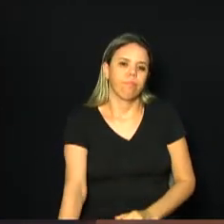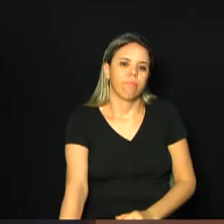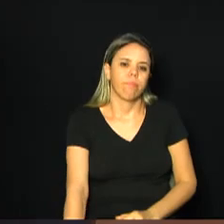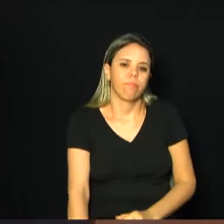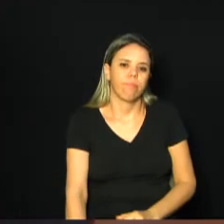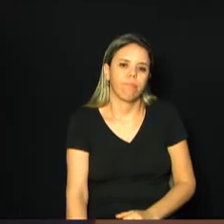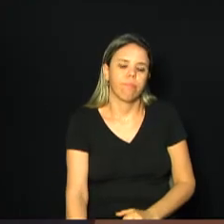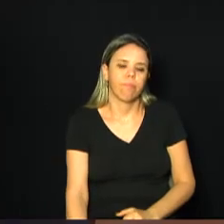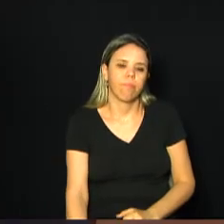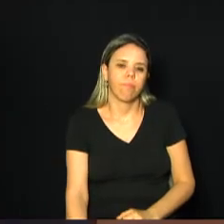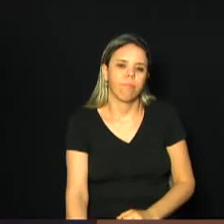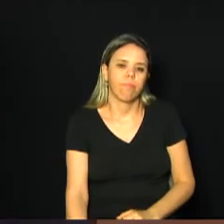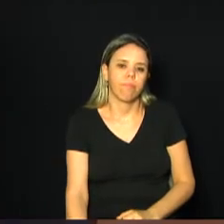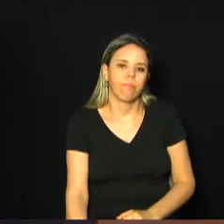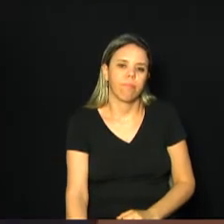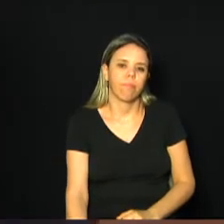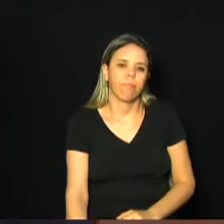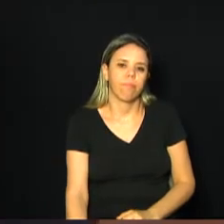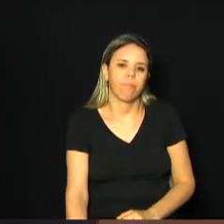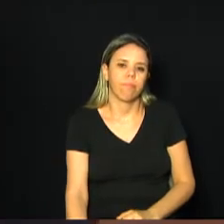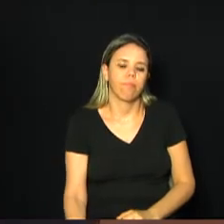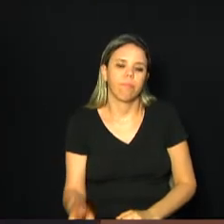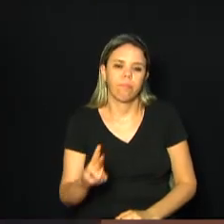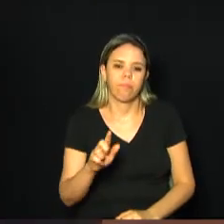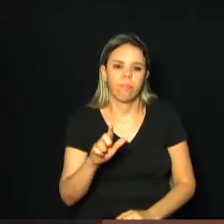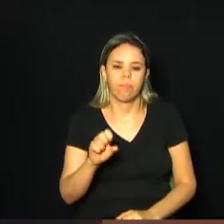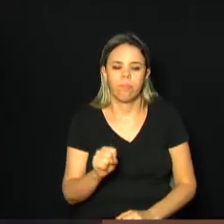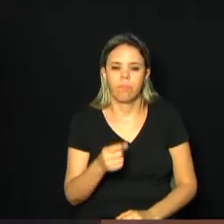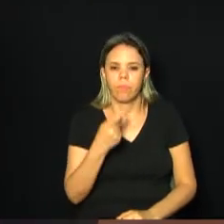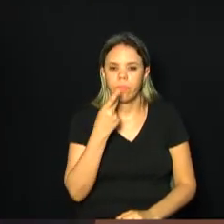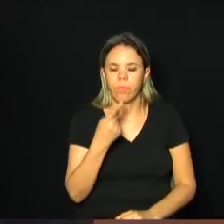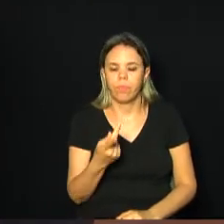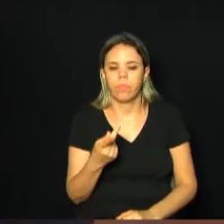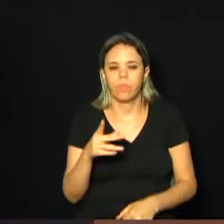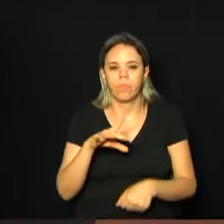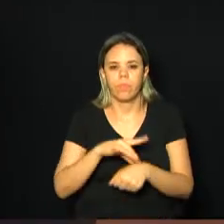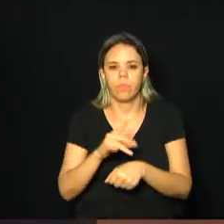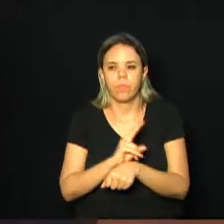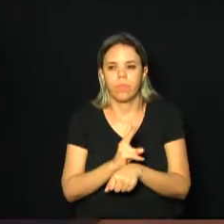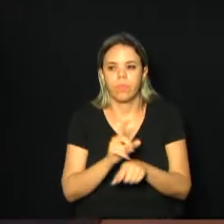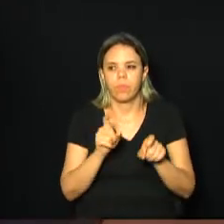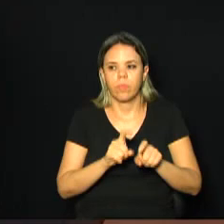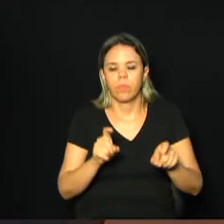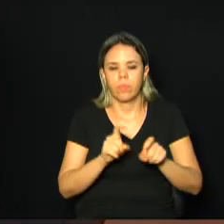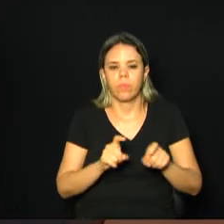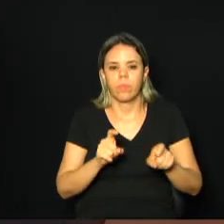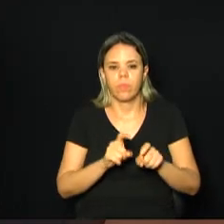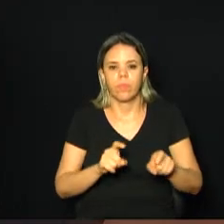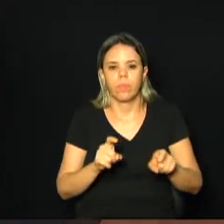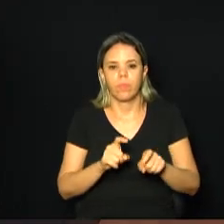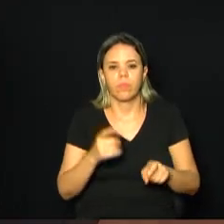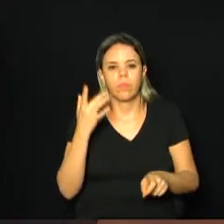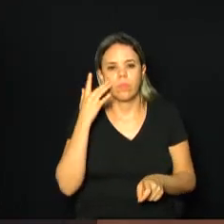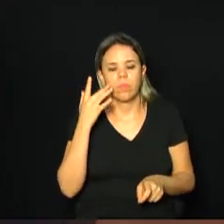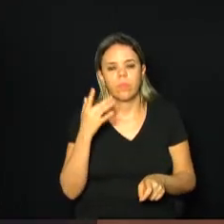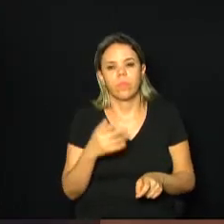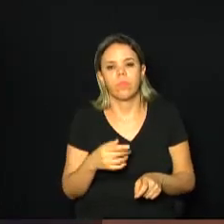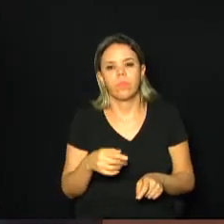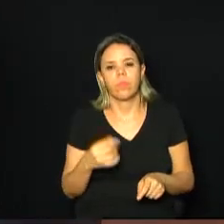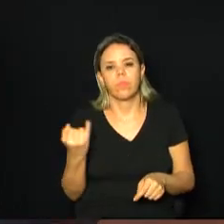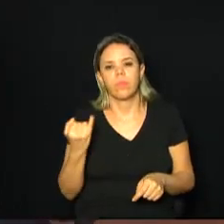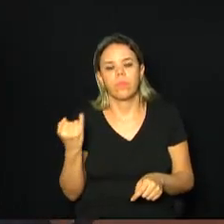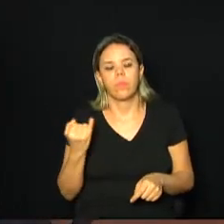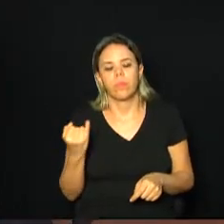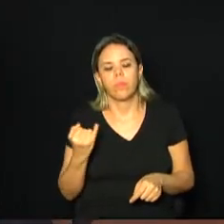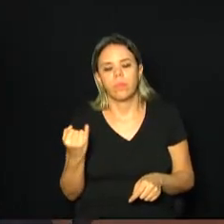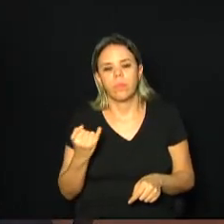Agora eu vou passar a palavra para o Regis, que vai falar um pouquinho da segurança da informação, que eu acho que é uma parte também muito